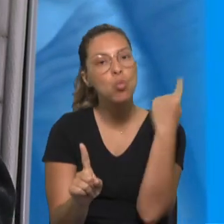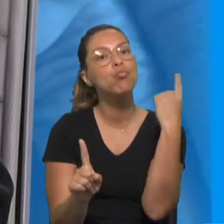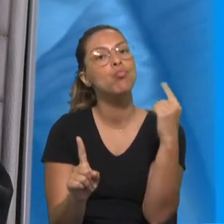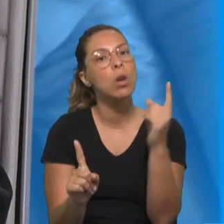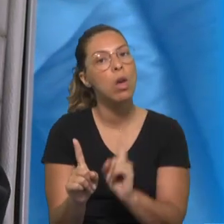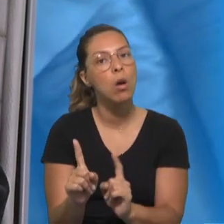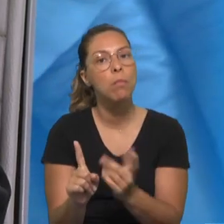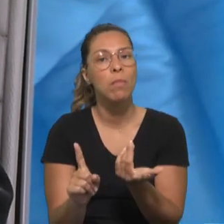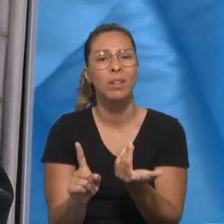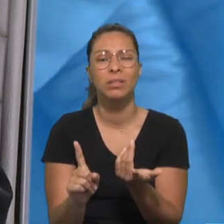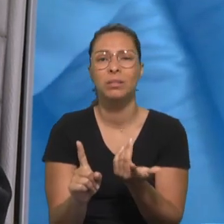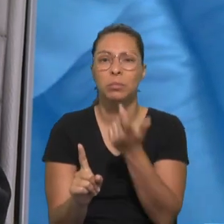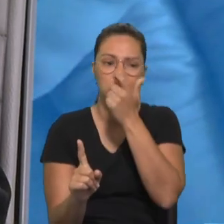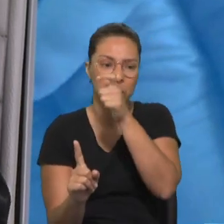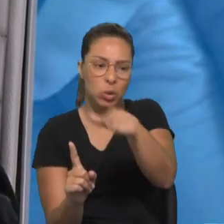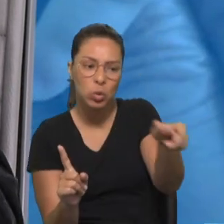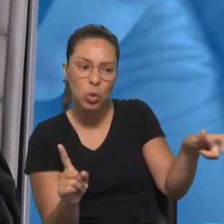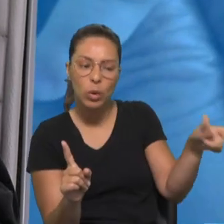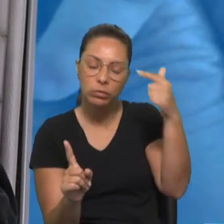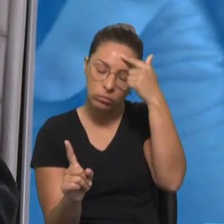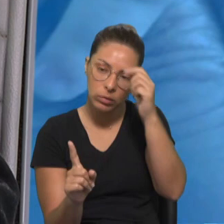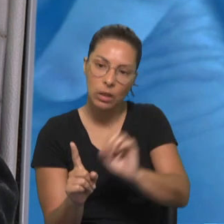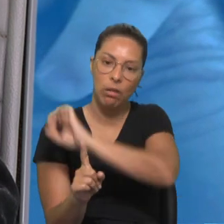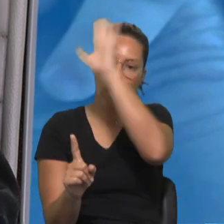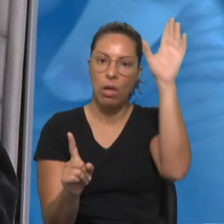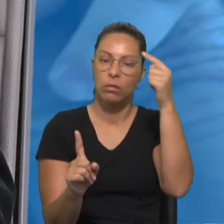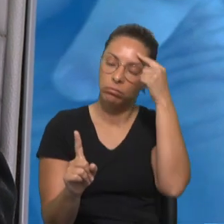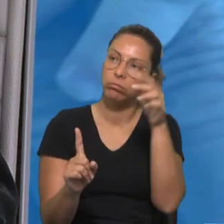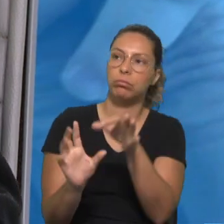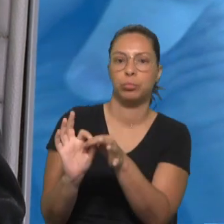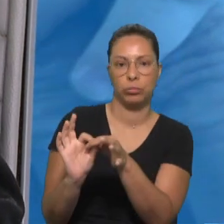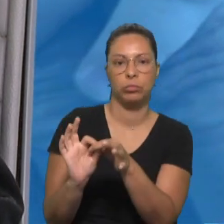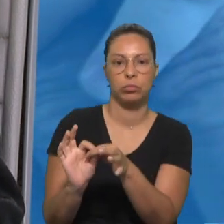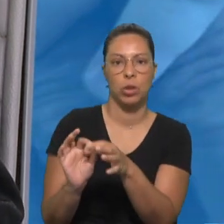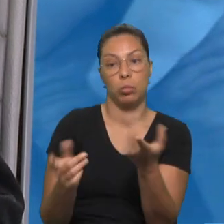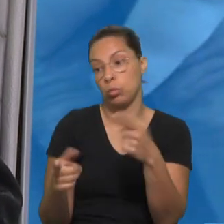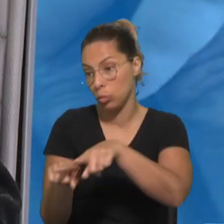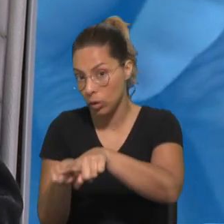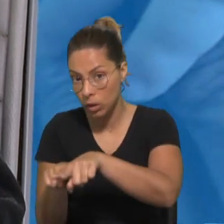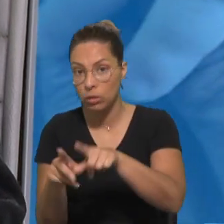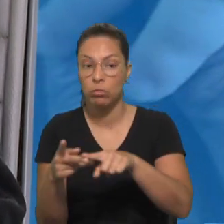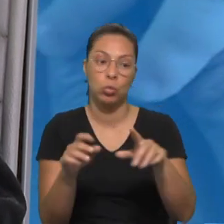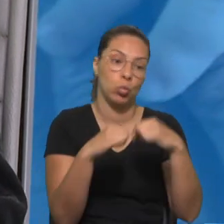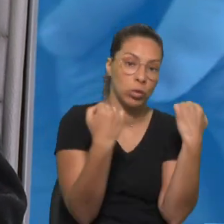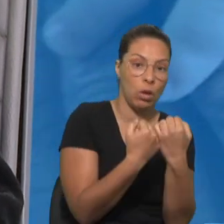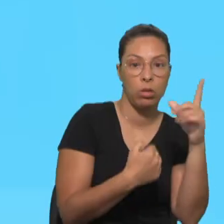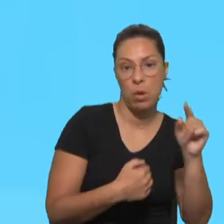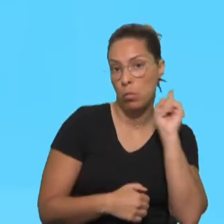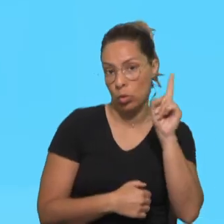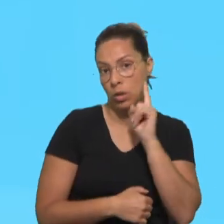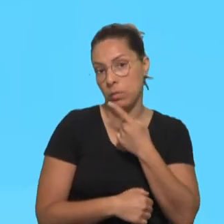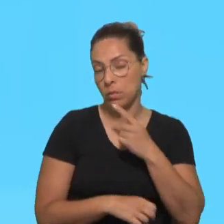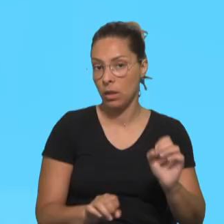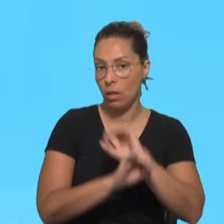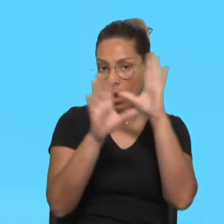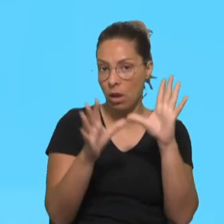estas pessoas nos dão visões diferentes da família nos vários quadrantes, e concretamente no político e no social. E congregar